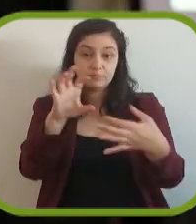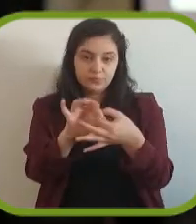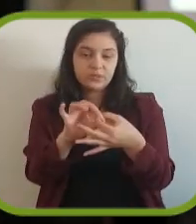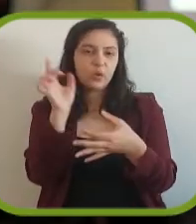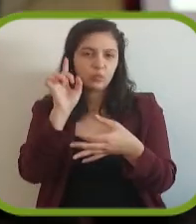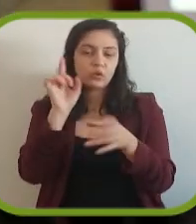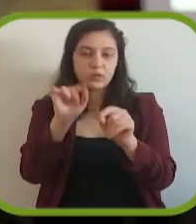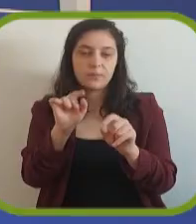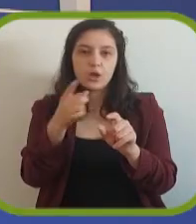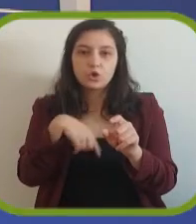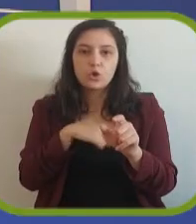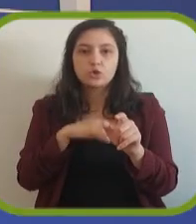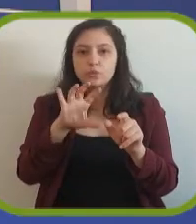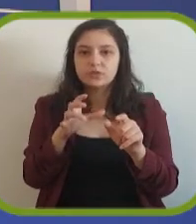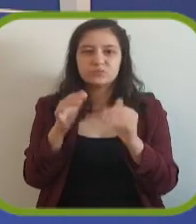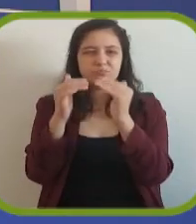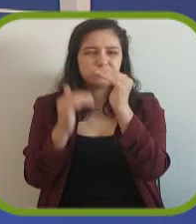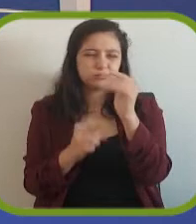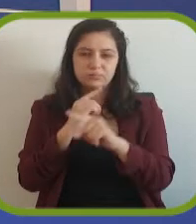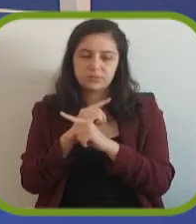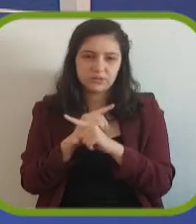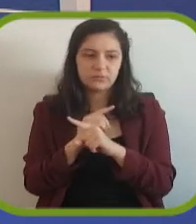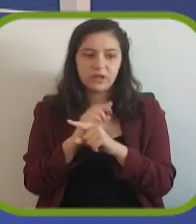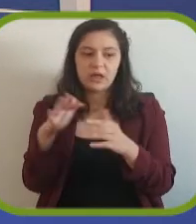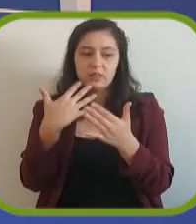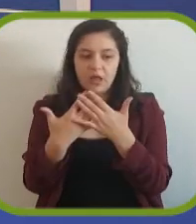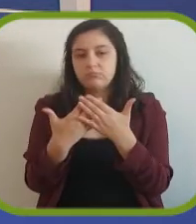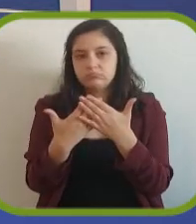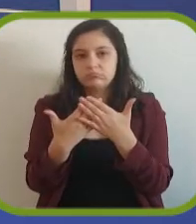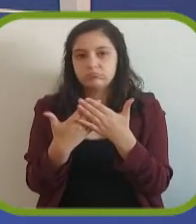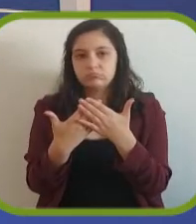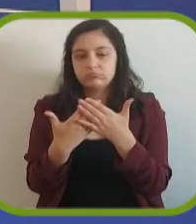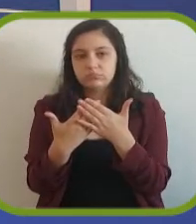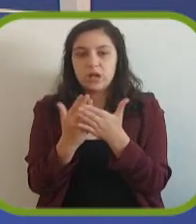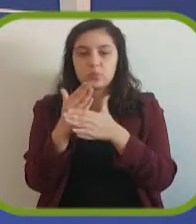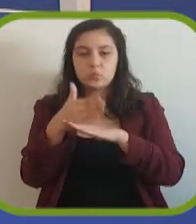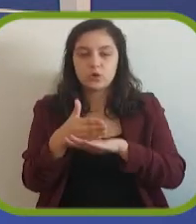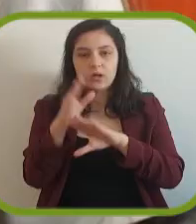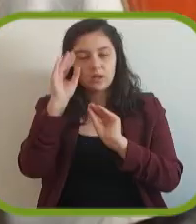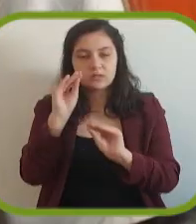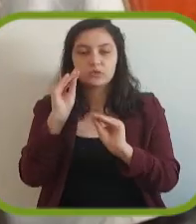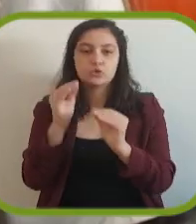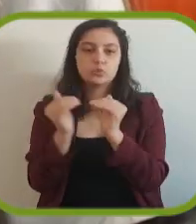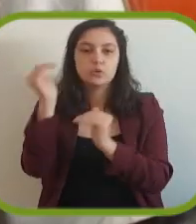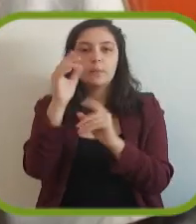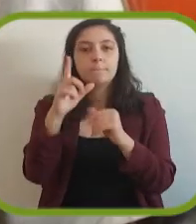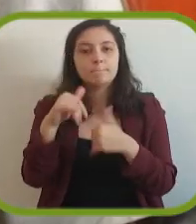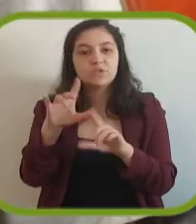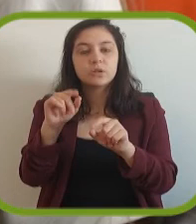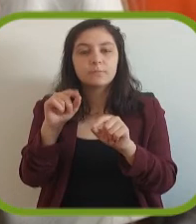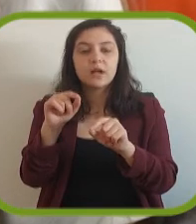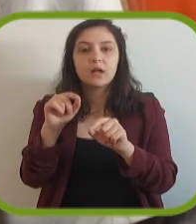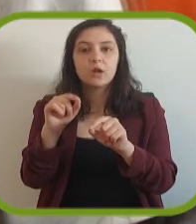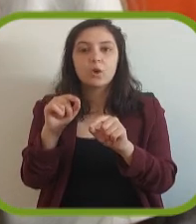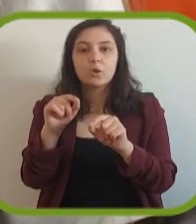isso fundamental. Continuamos a ser um país muito desigual. Isso tem repercussões, obviamente, ao nível do acesso ao ensino superior, mas também é o